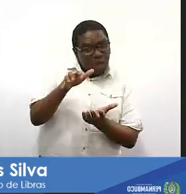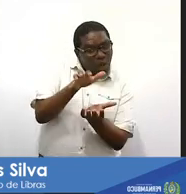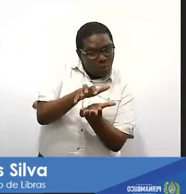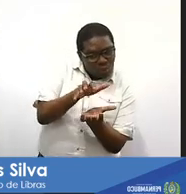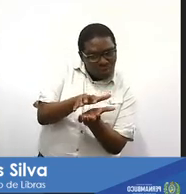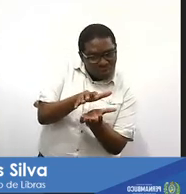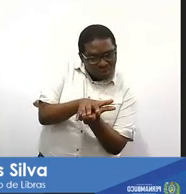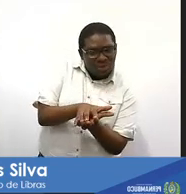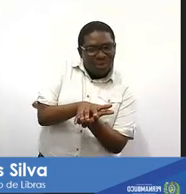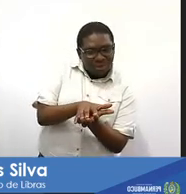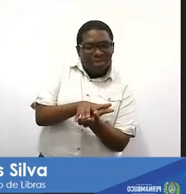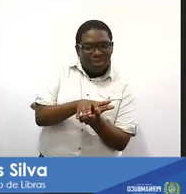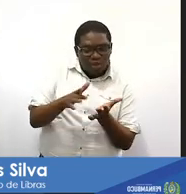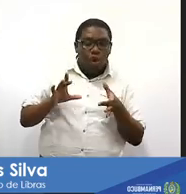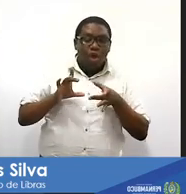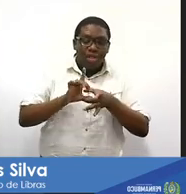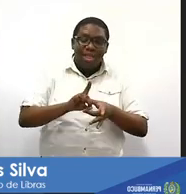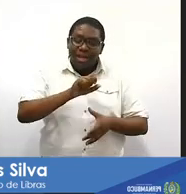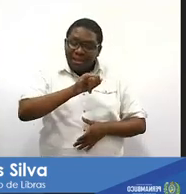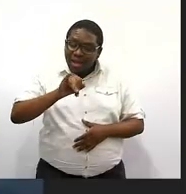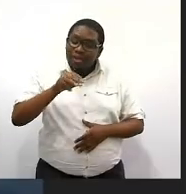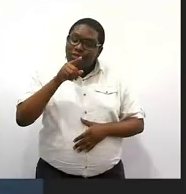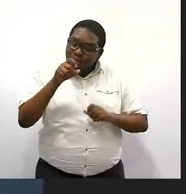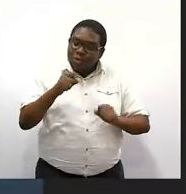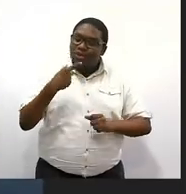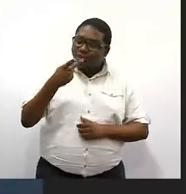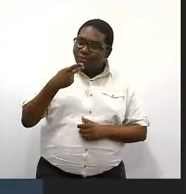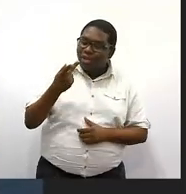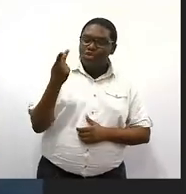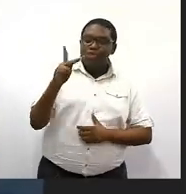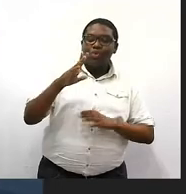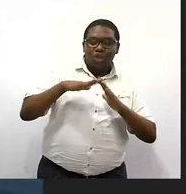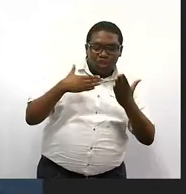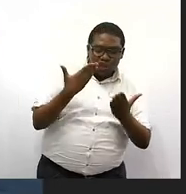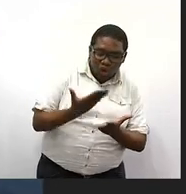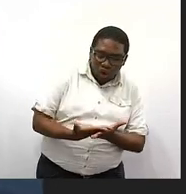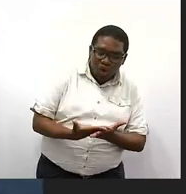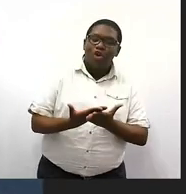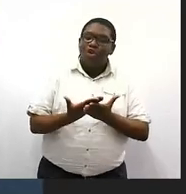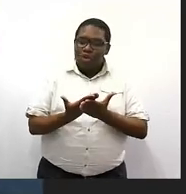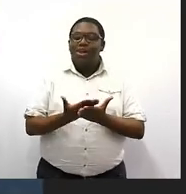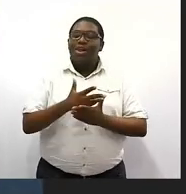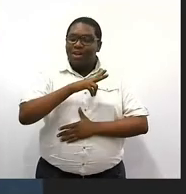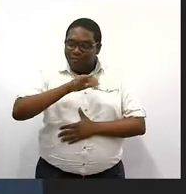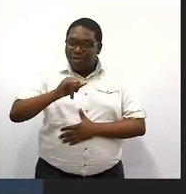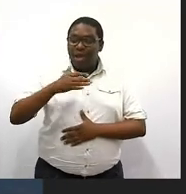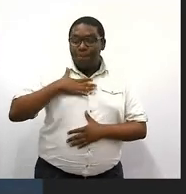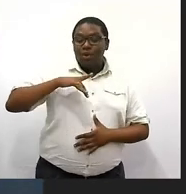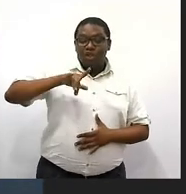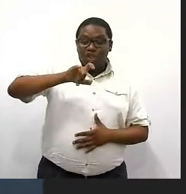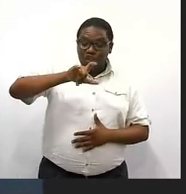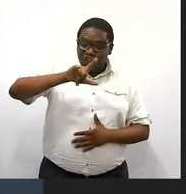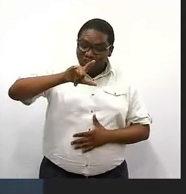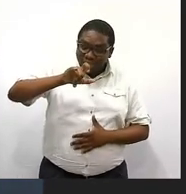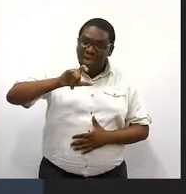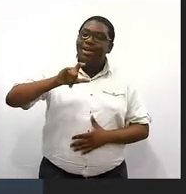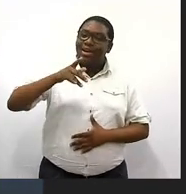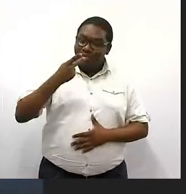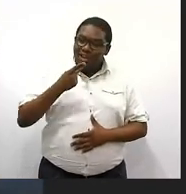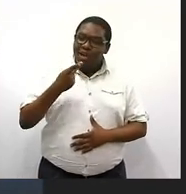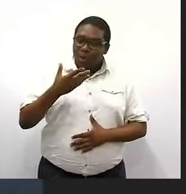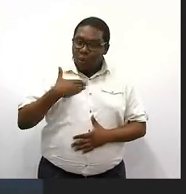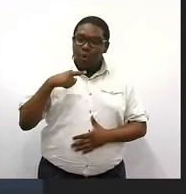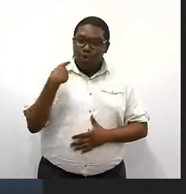o Conecta aí para você mandar o seu alô na sua escola, a sua mensagem. Vai no meu Instagram, manda o teu alô para a